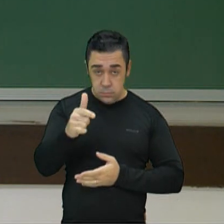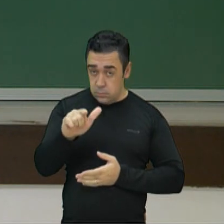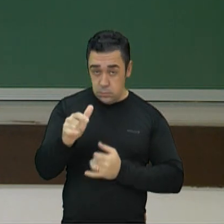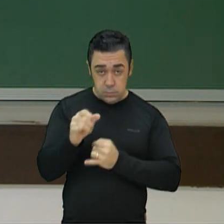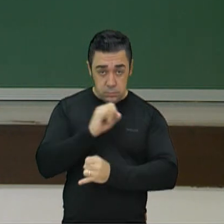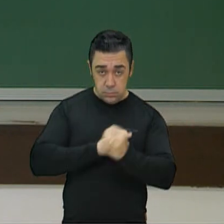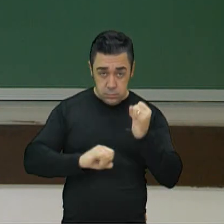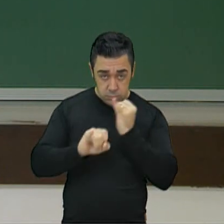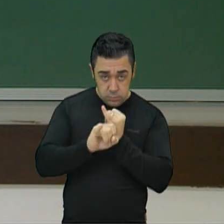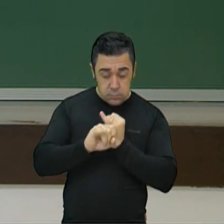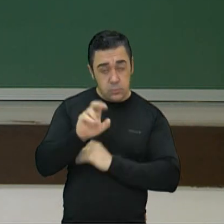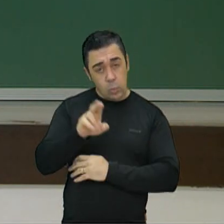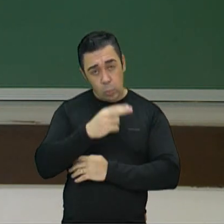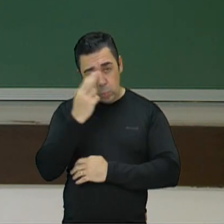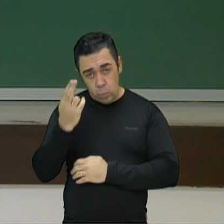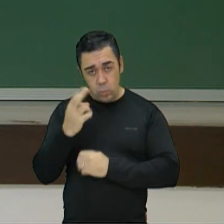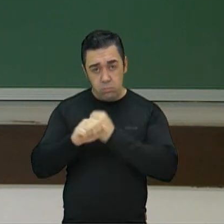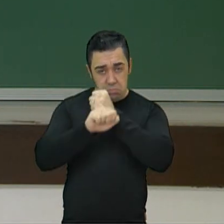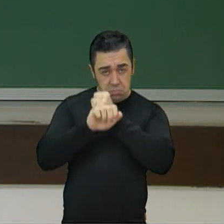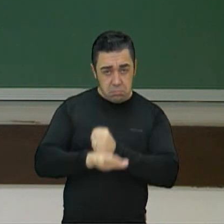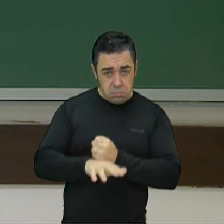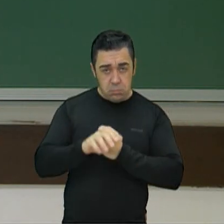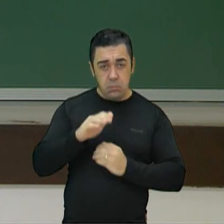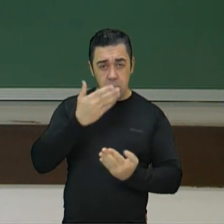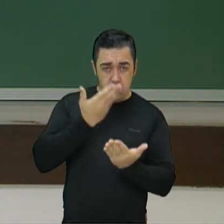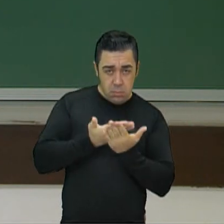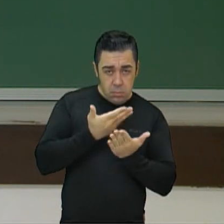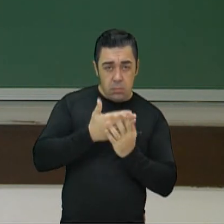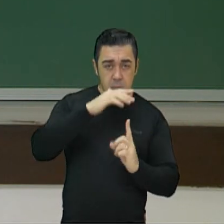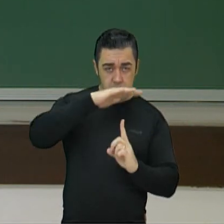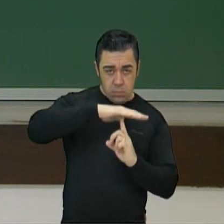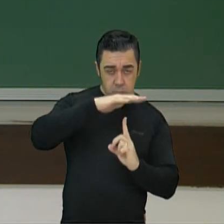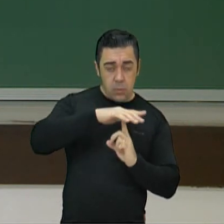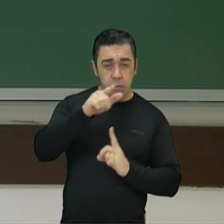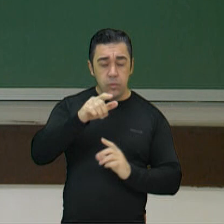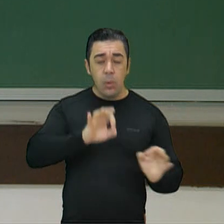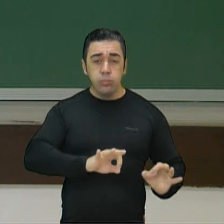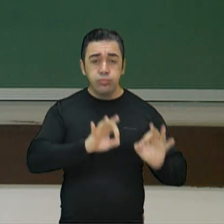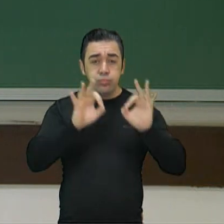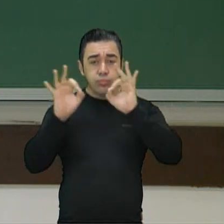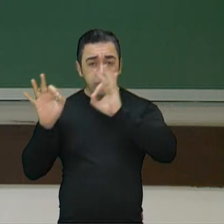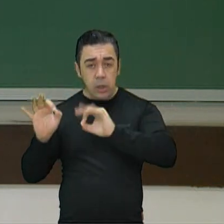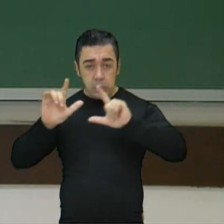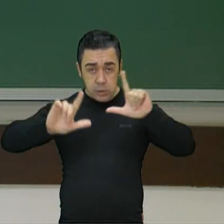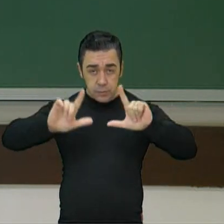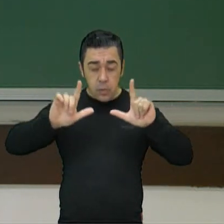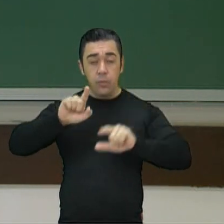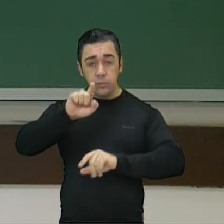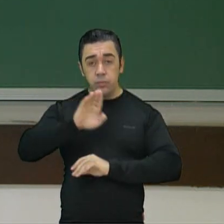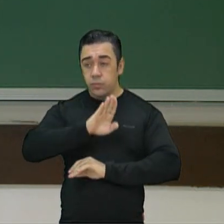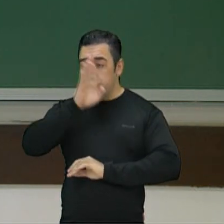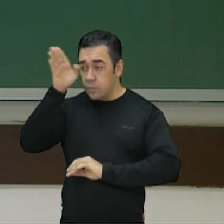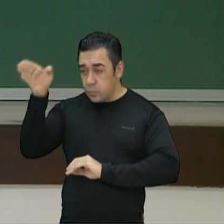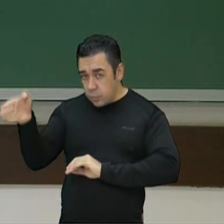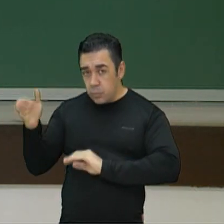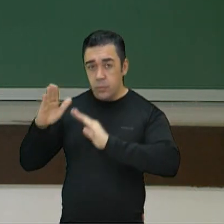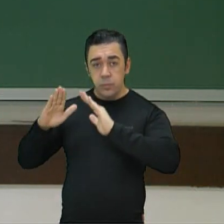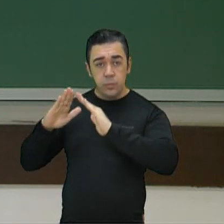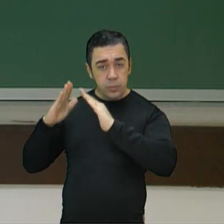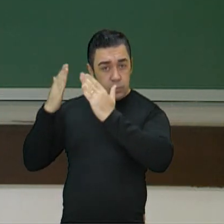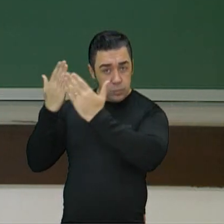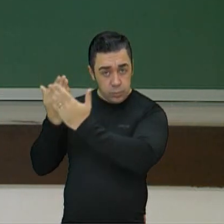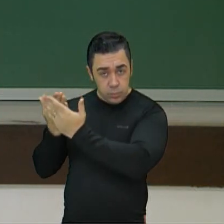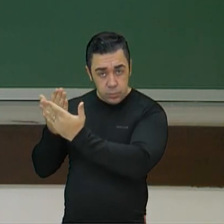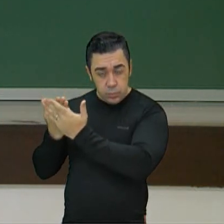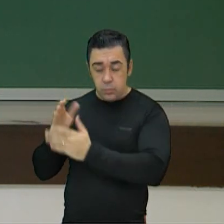ao aplicativo ou à internet e se acompanha pela TV, você poderá ir retirar no colégio a atividade